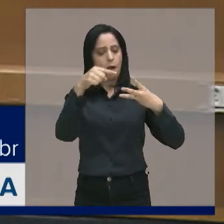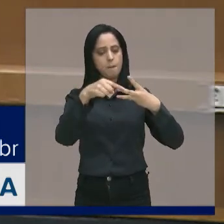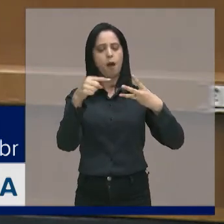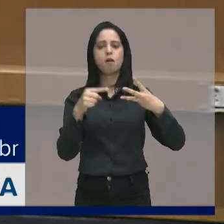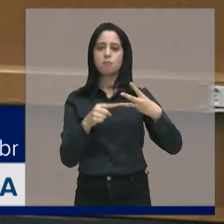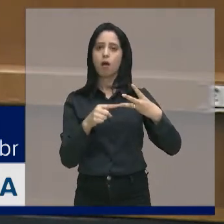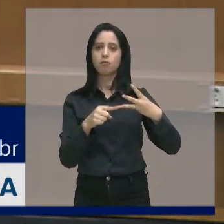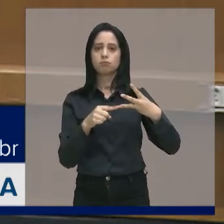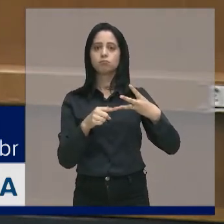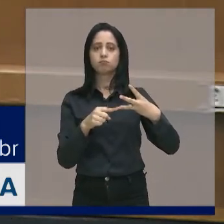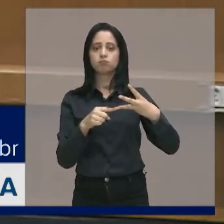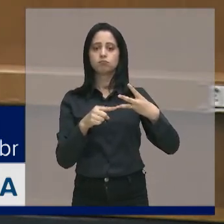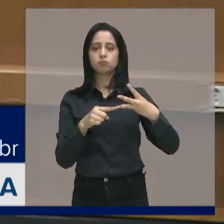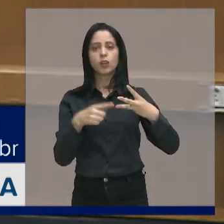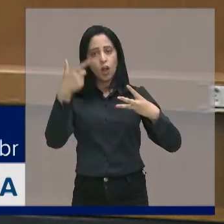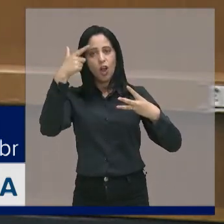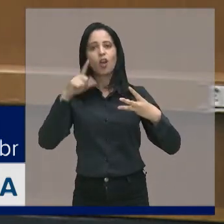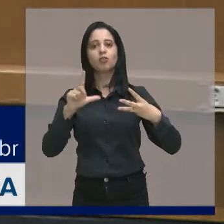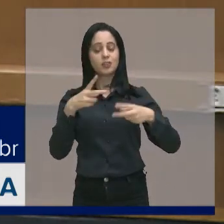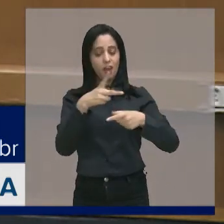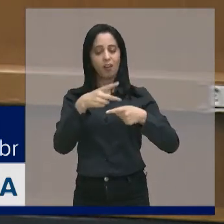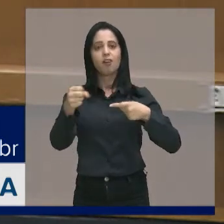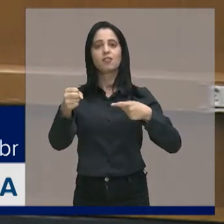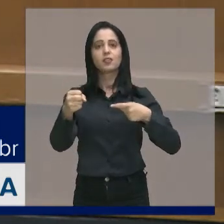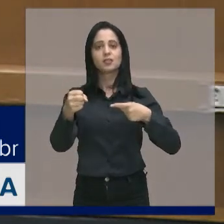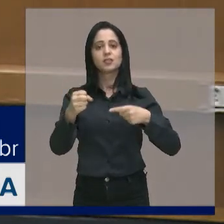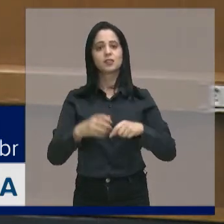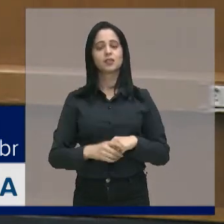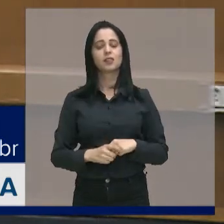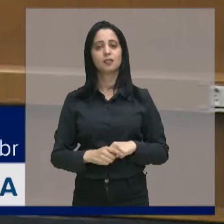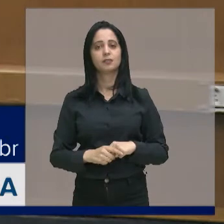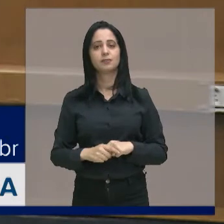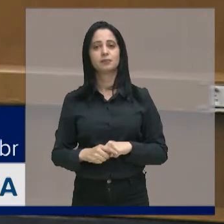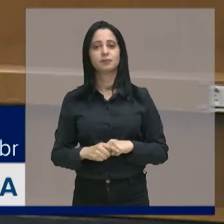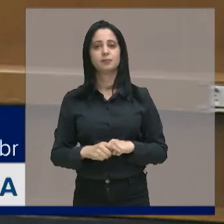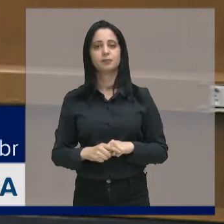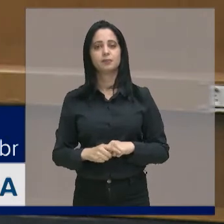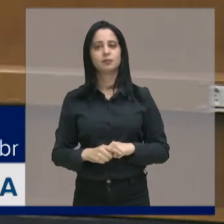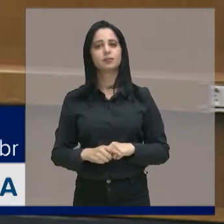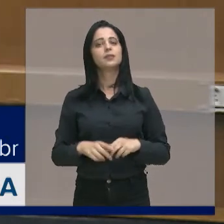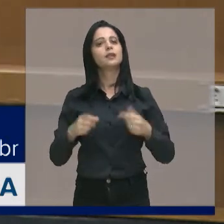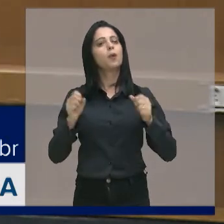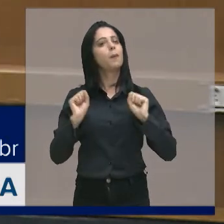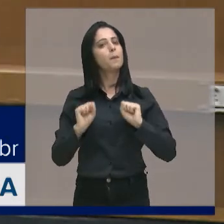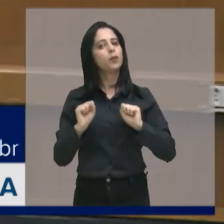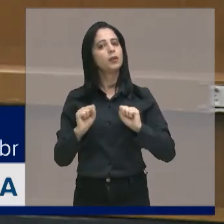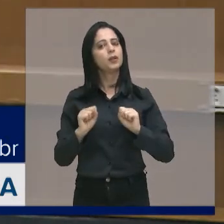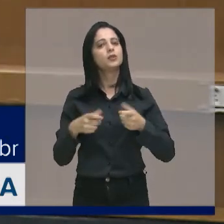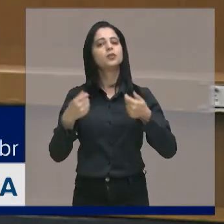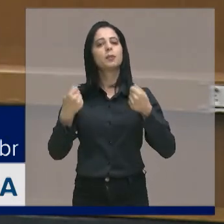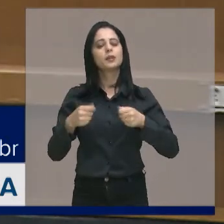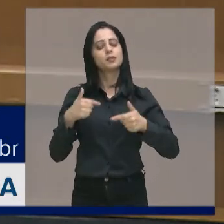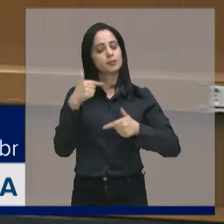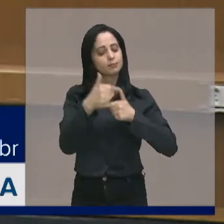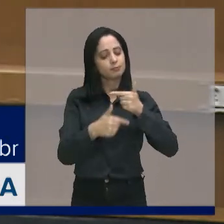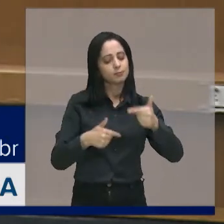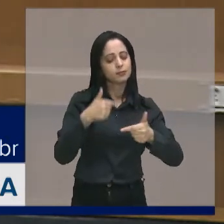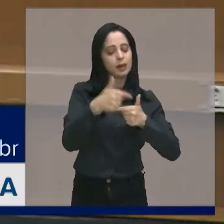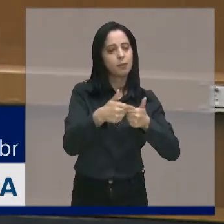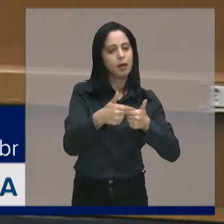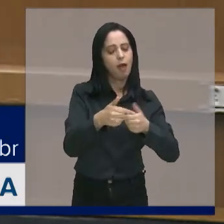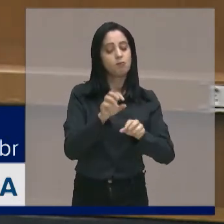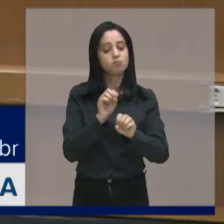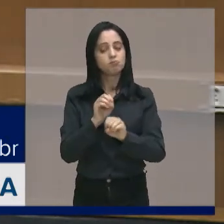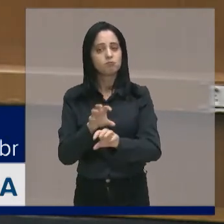vacinação avançando, a gente consegue. Então, é a gente sempre trabalhar, orientar e buscar os melhores meios